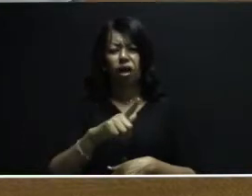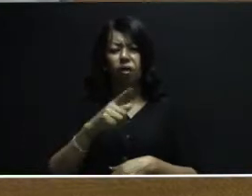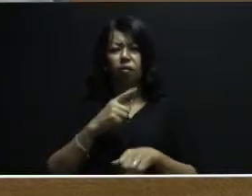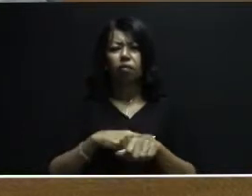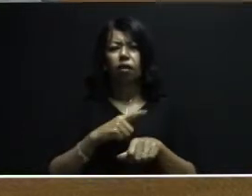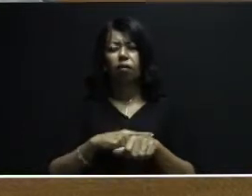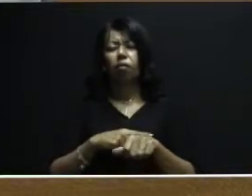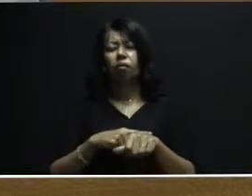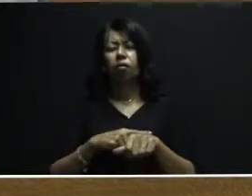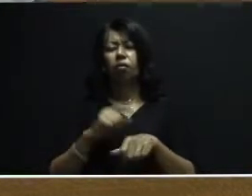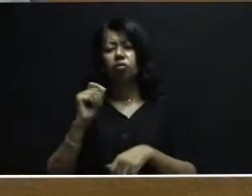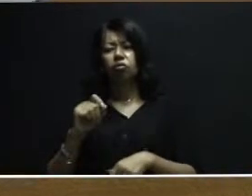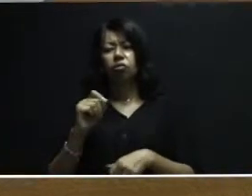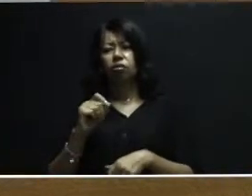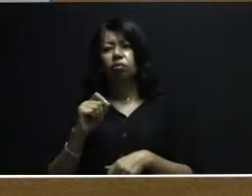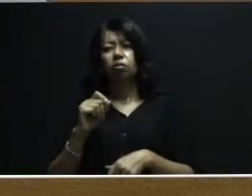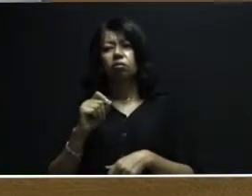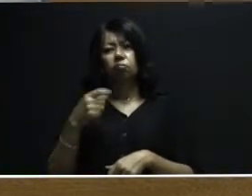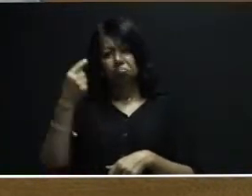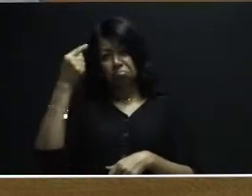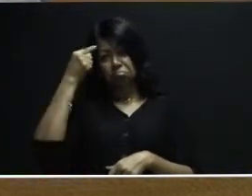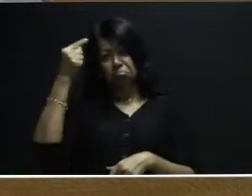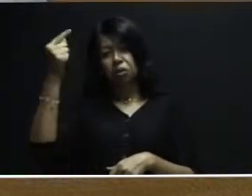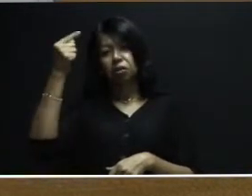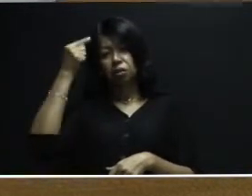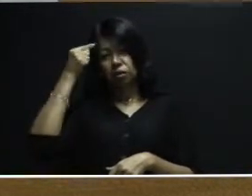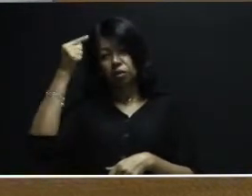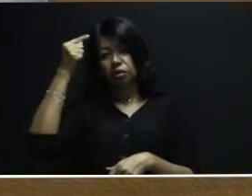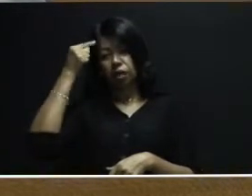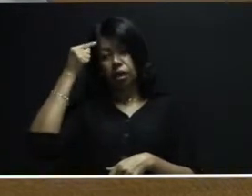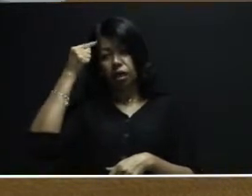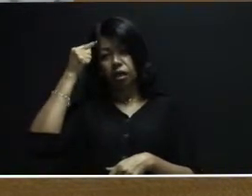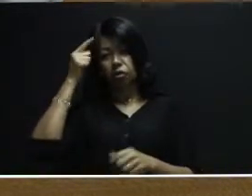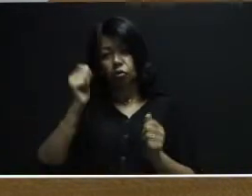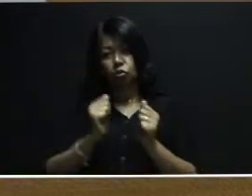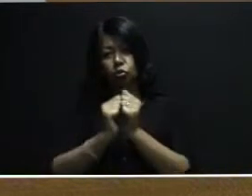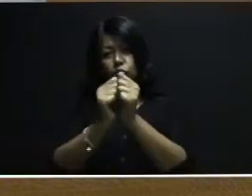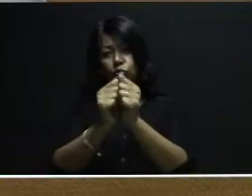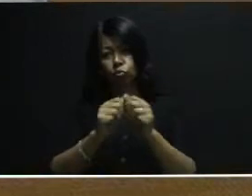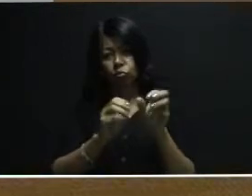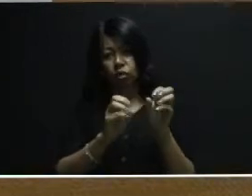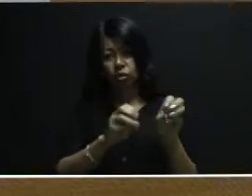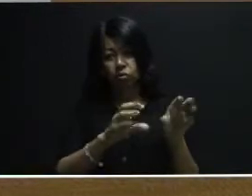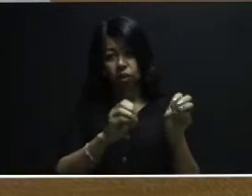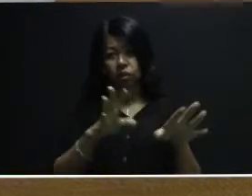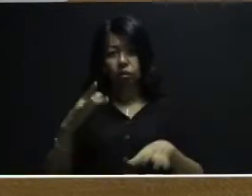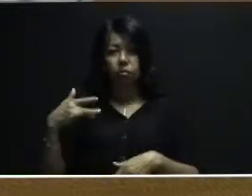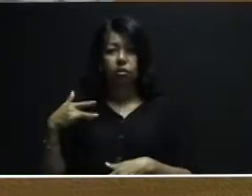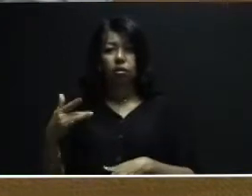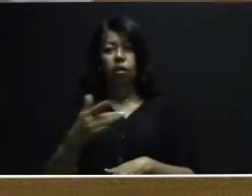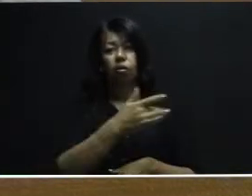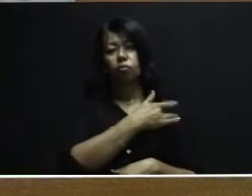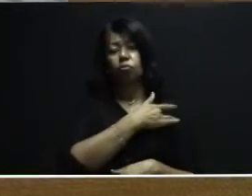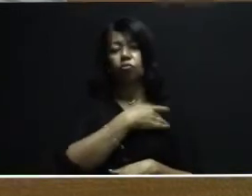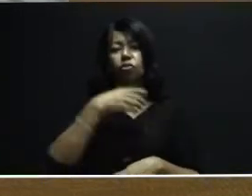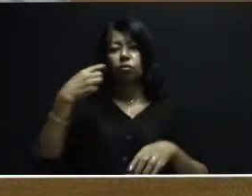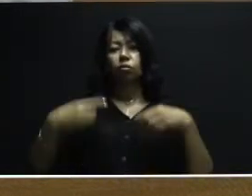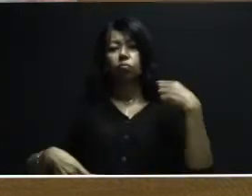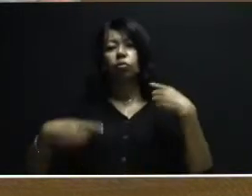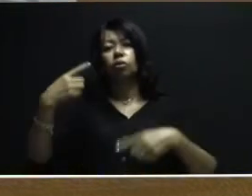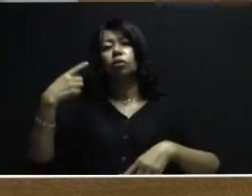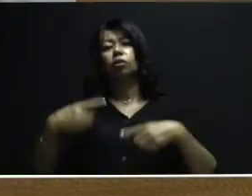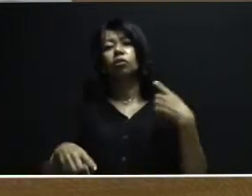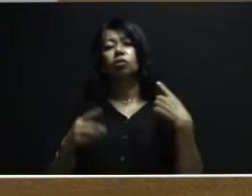de nós pararmos, fazer uma reflexão, todos juntos, educação, saúde, política,